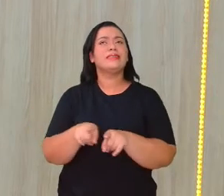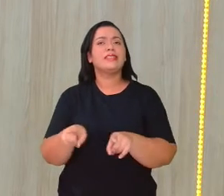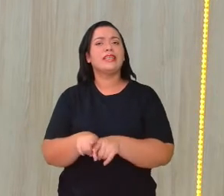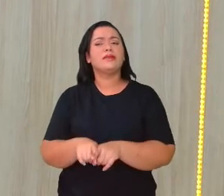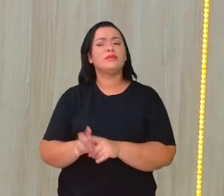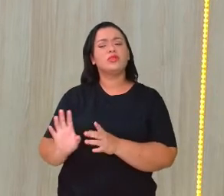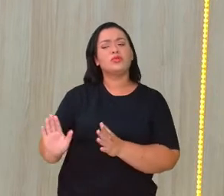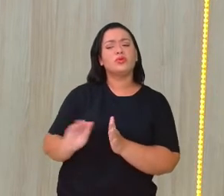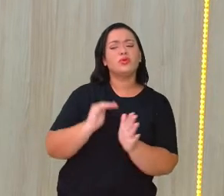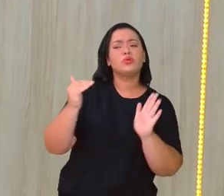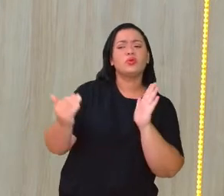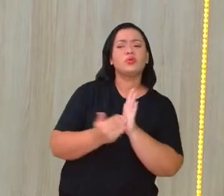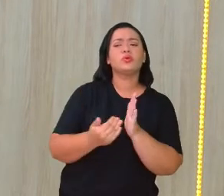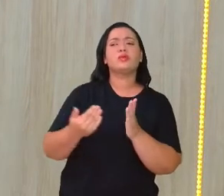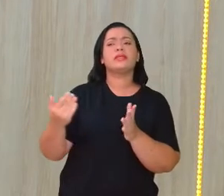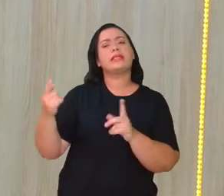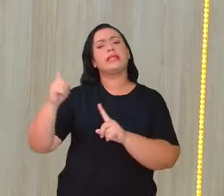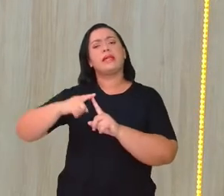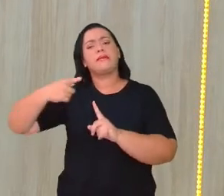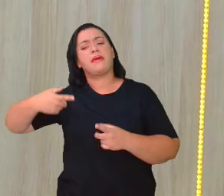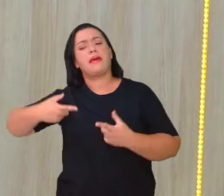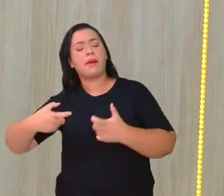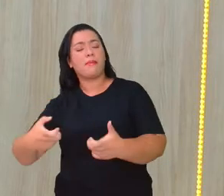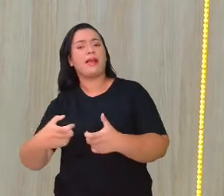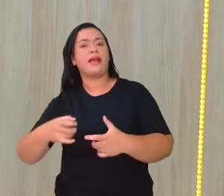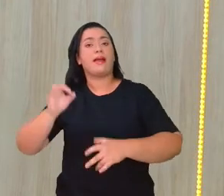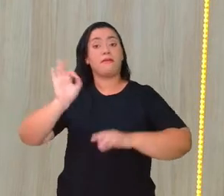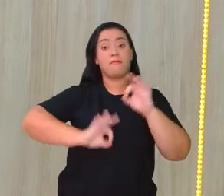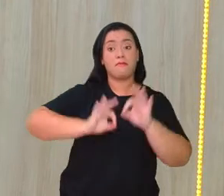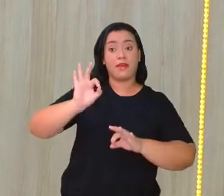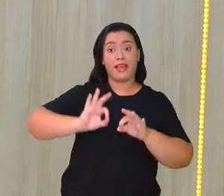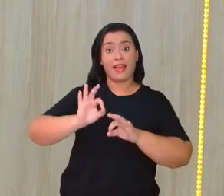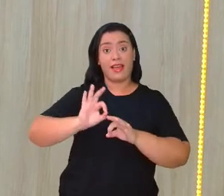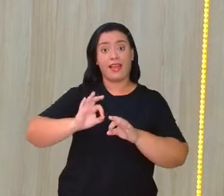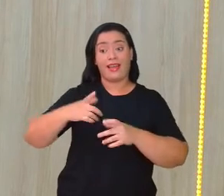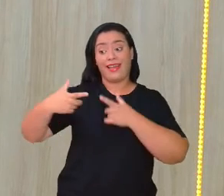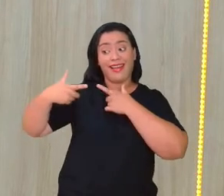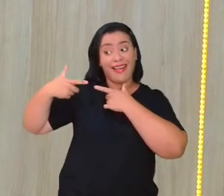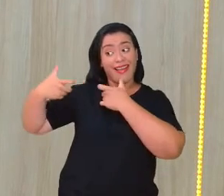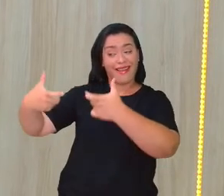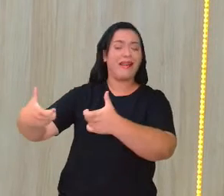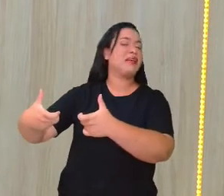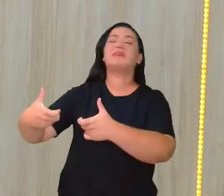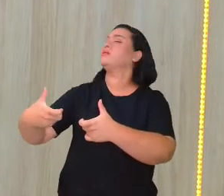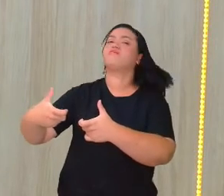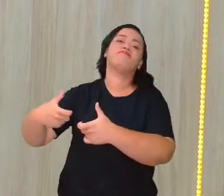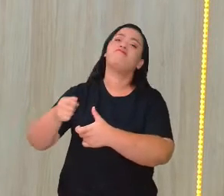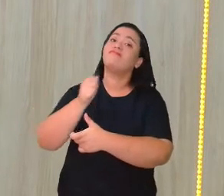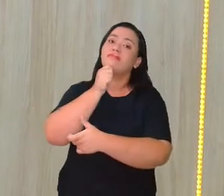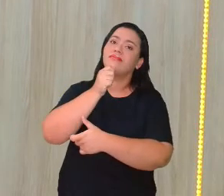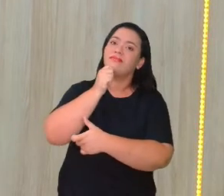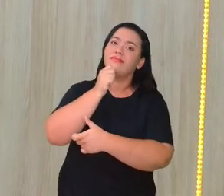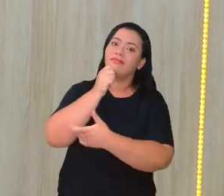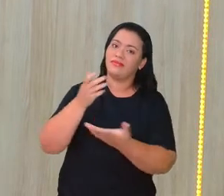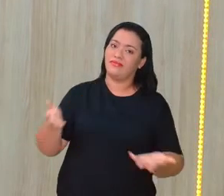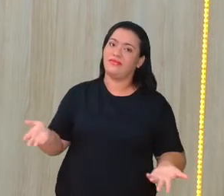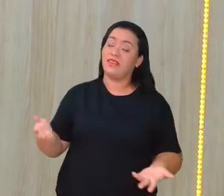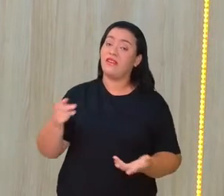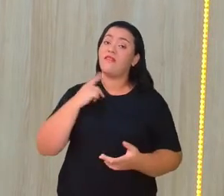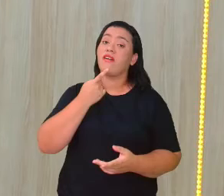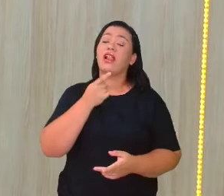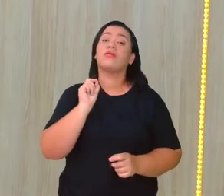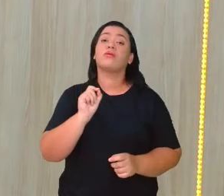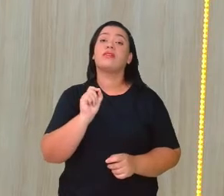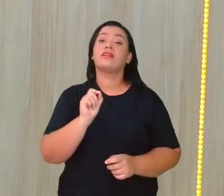tipos de armamentos e preparação para se combater guerras. tá? Tô falando aí especificamente de